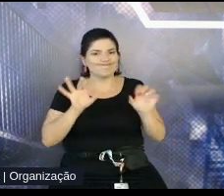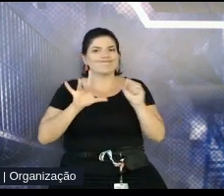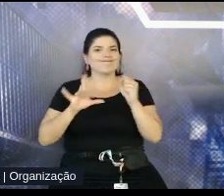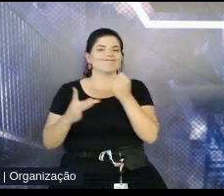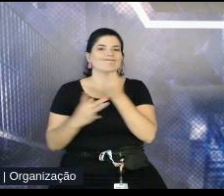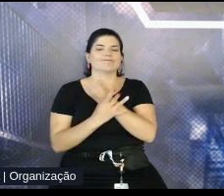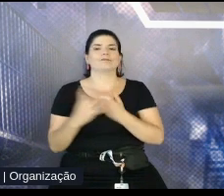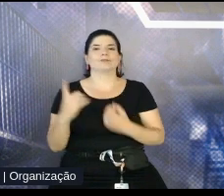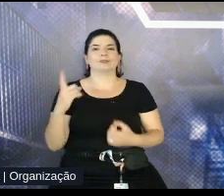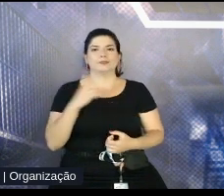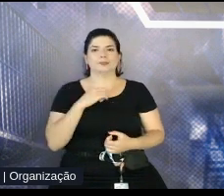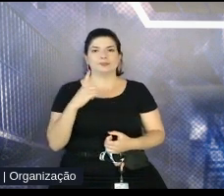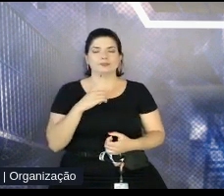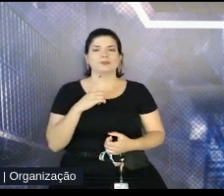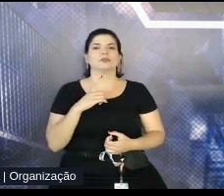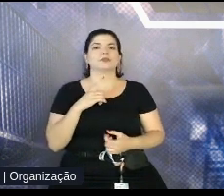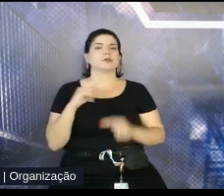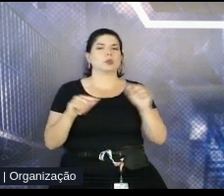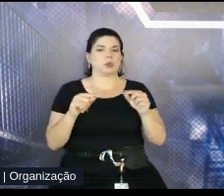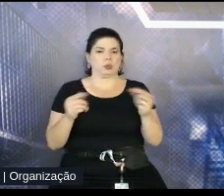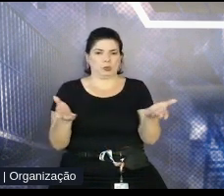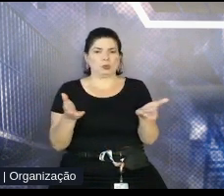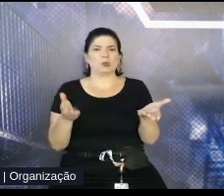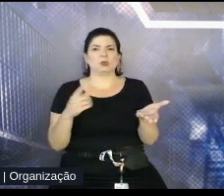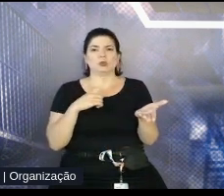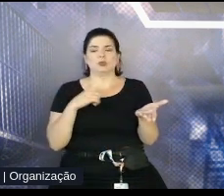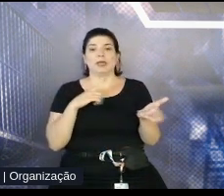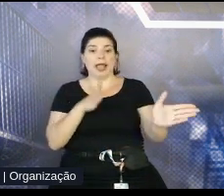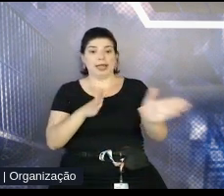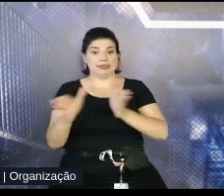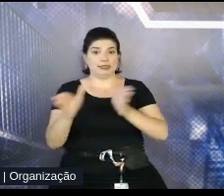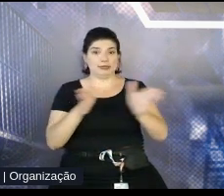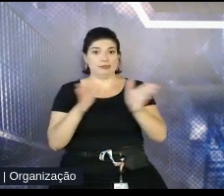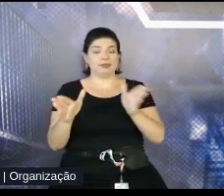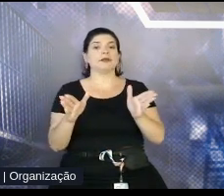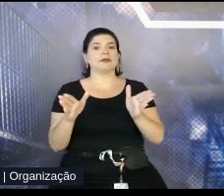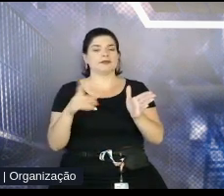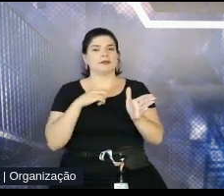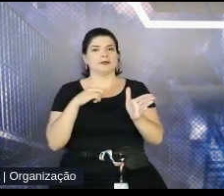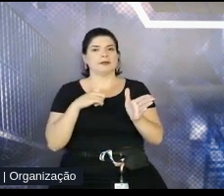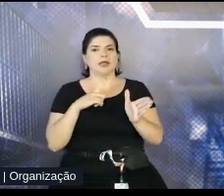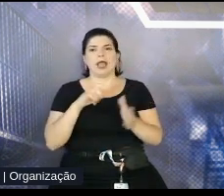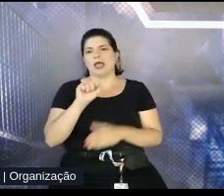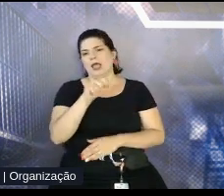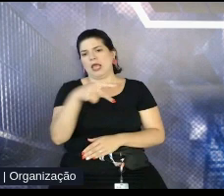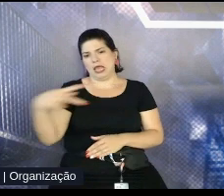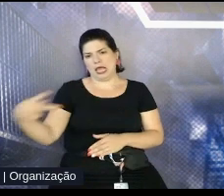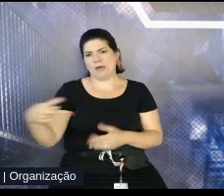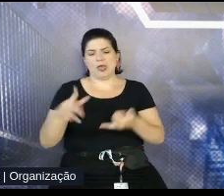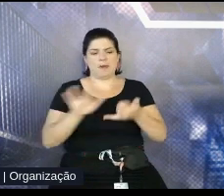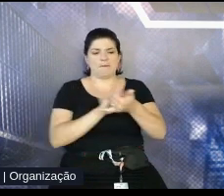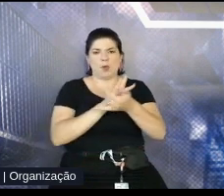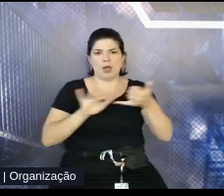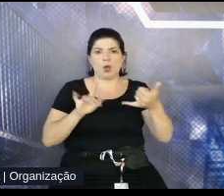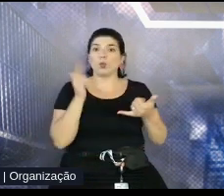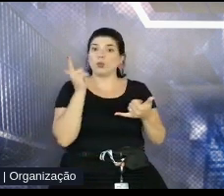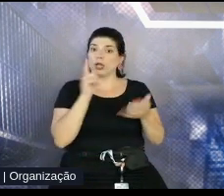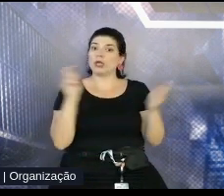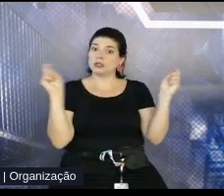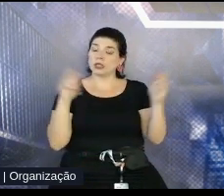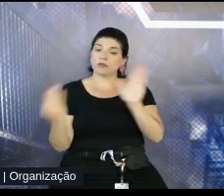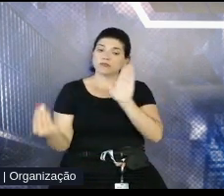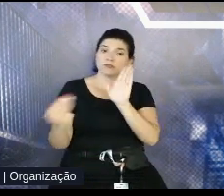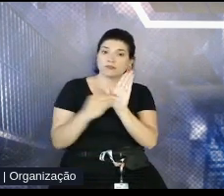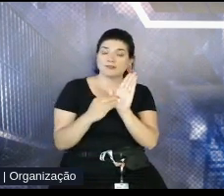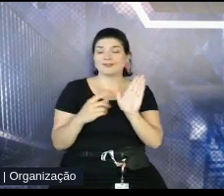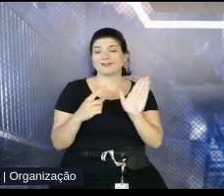e essas métricas do que a gente tem hoje a nível de acessibilidade em aplicações tanto web como mobile, a gente consiga virar esse jogo e como a